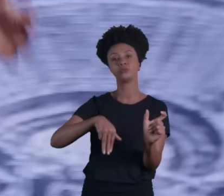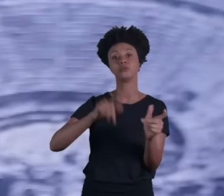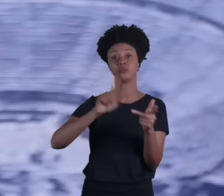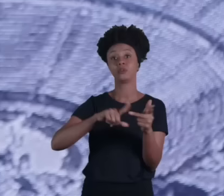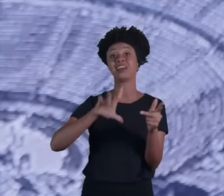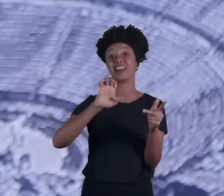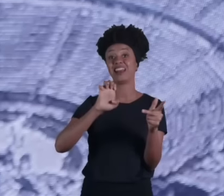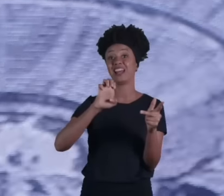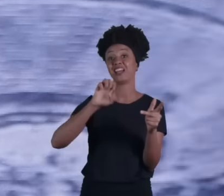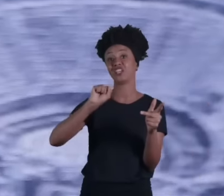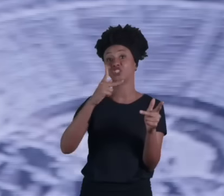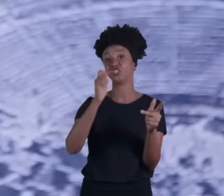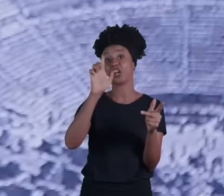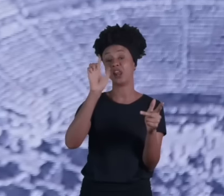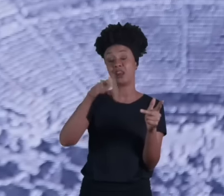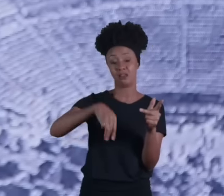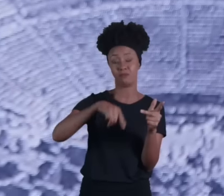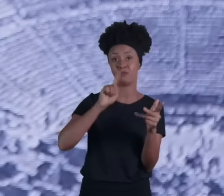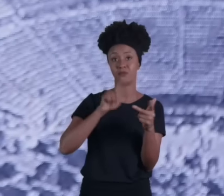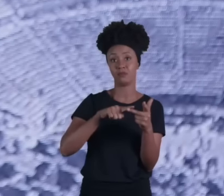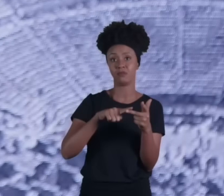Shalom, que é inteiro, completo.